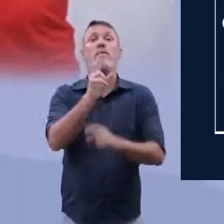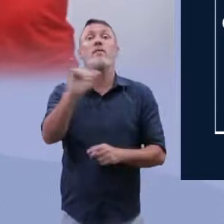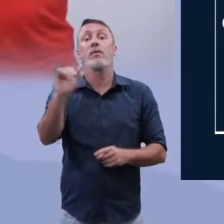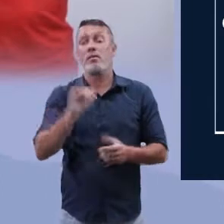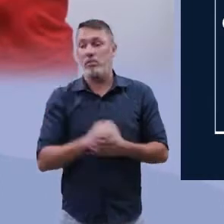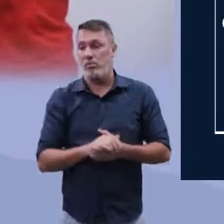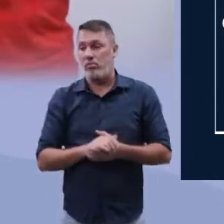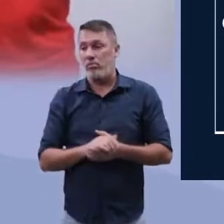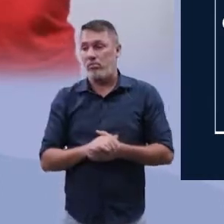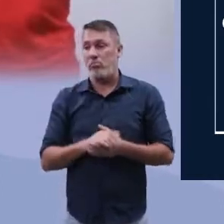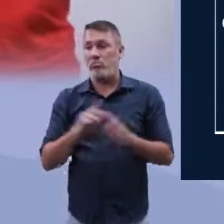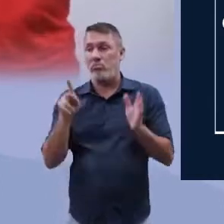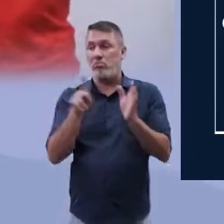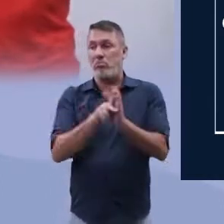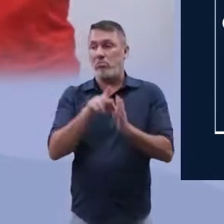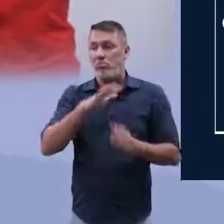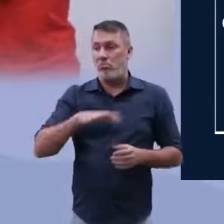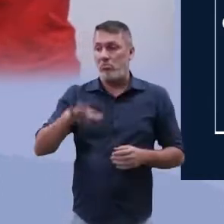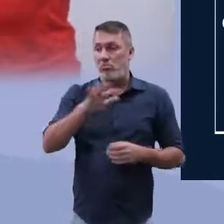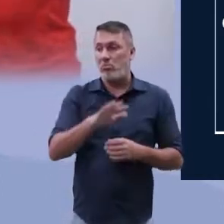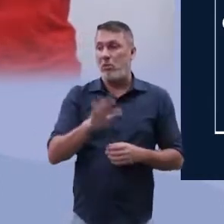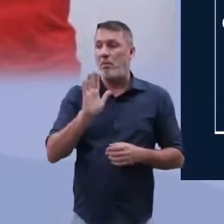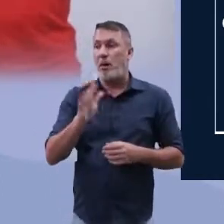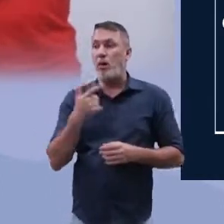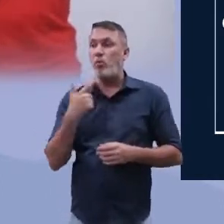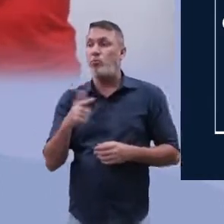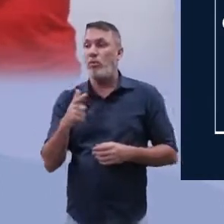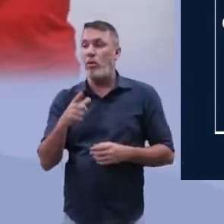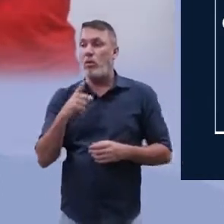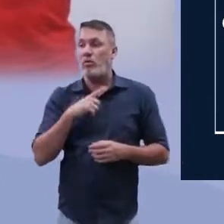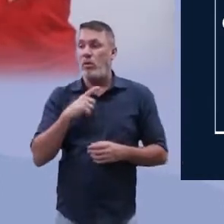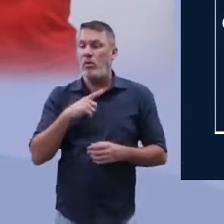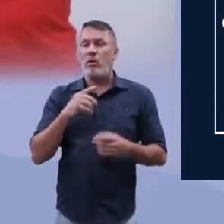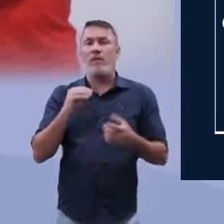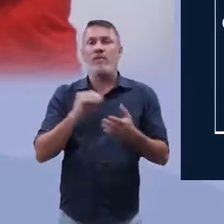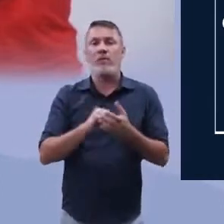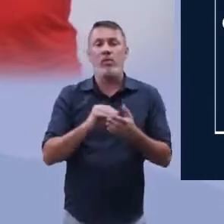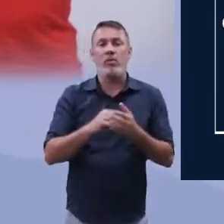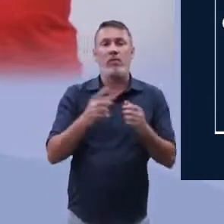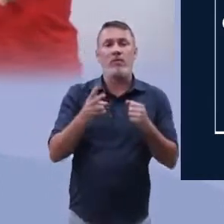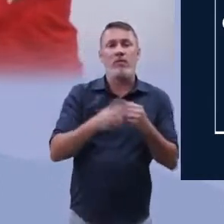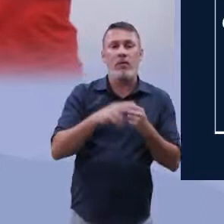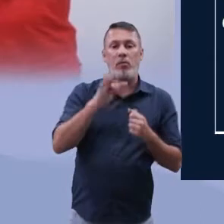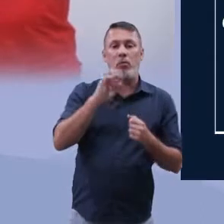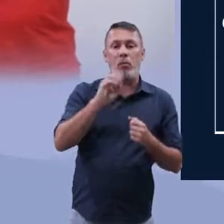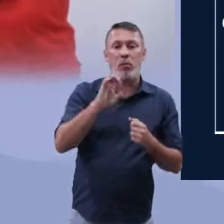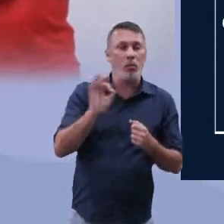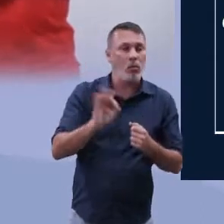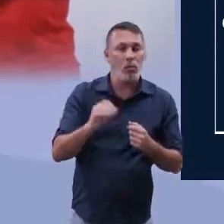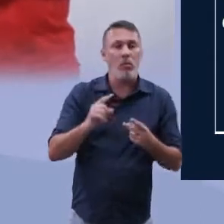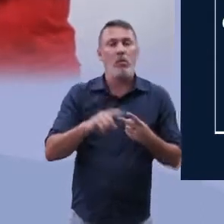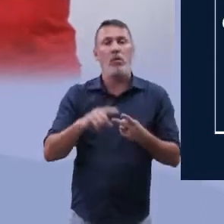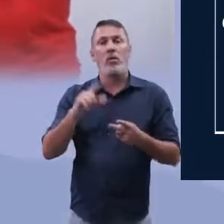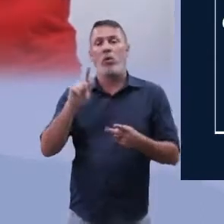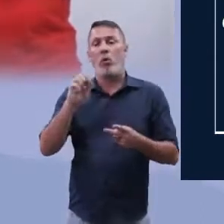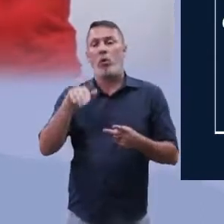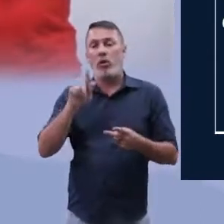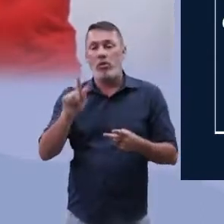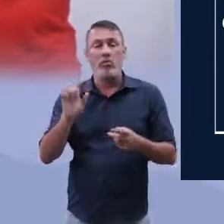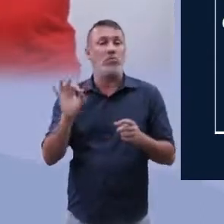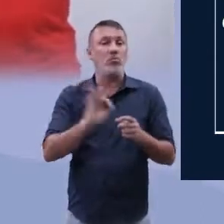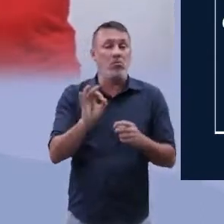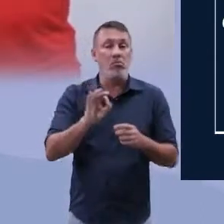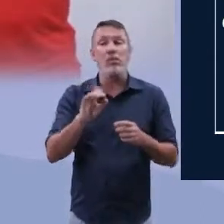falando tomorrow. Tomorrow é futuro. Mas não tem nem will, nem going to, nem verbo no ing ali.